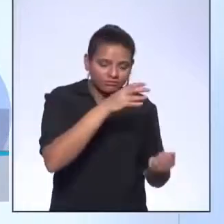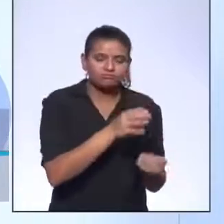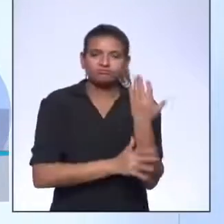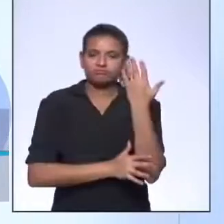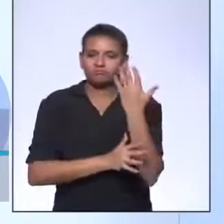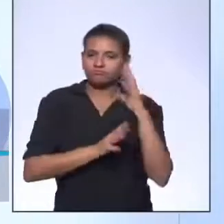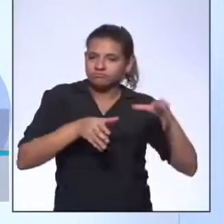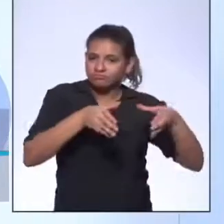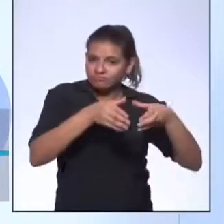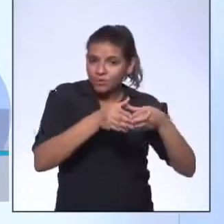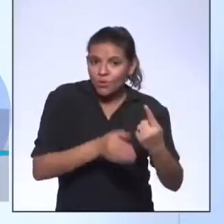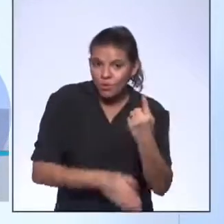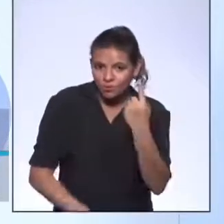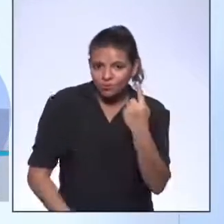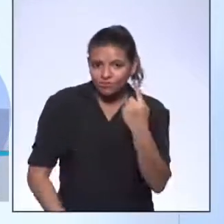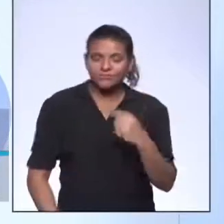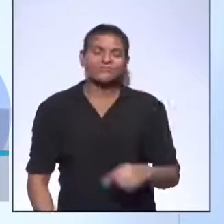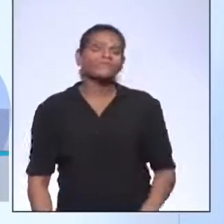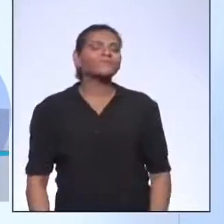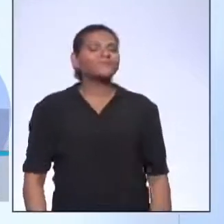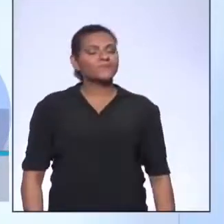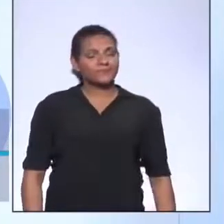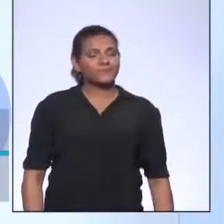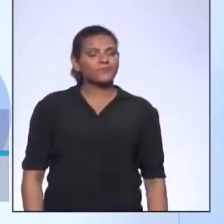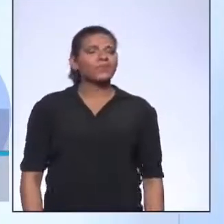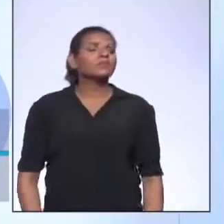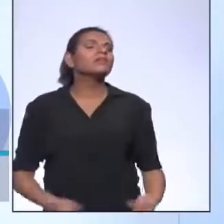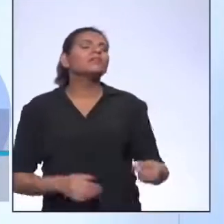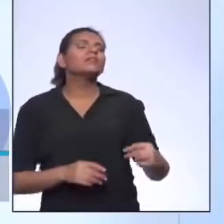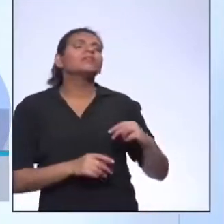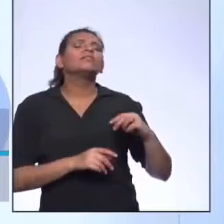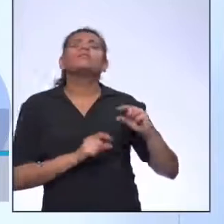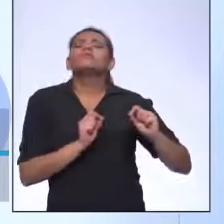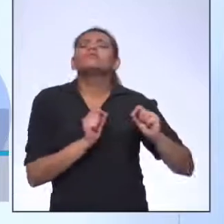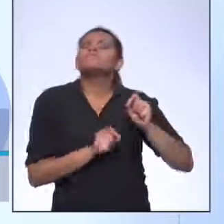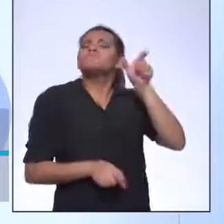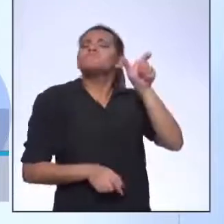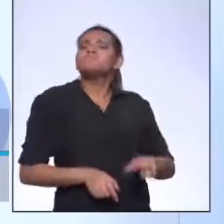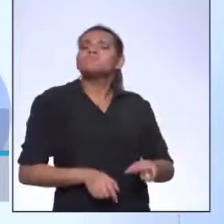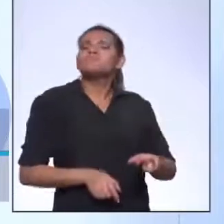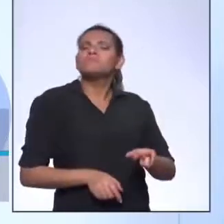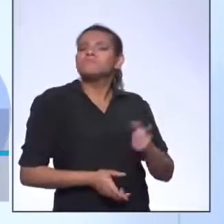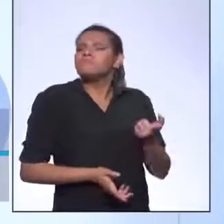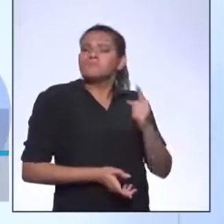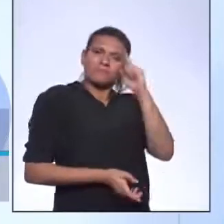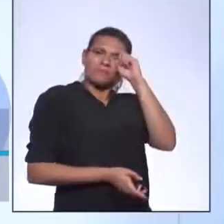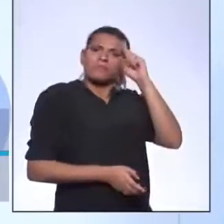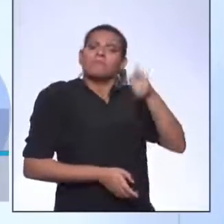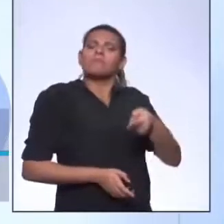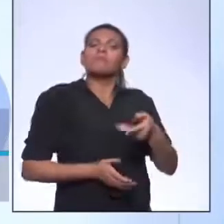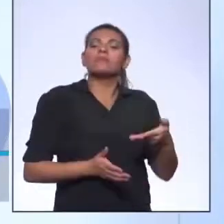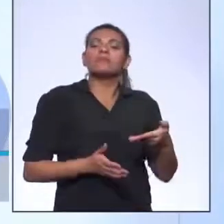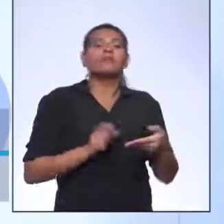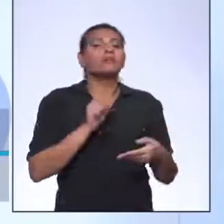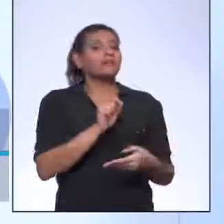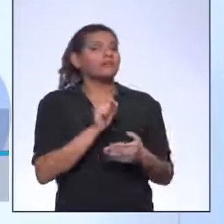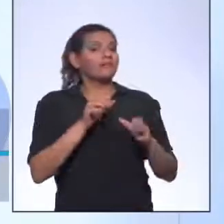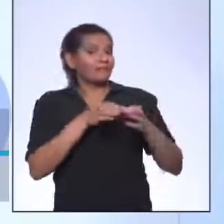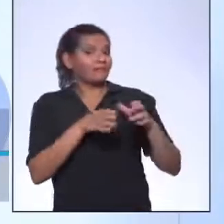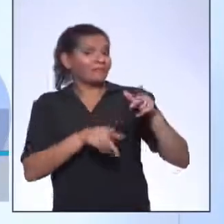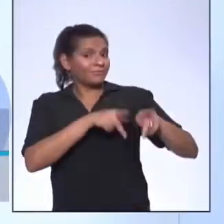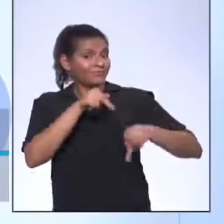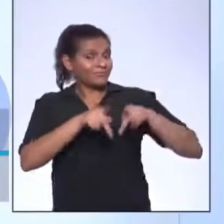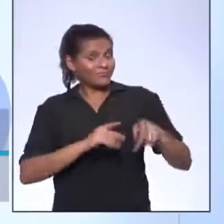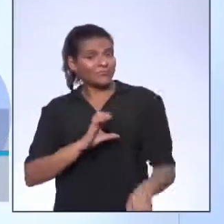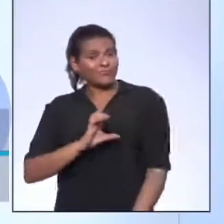pequena comunidade. No princípio, quem domina, quem tem a grande hegemonia ali do Mar Egeu, são os cretenses,